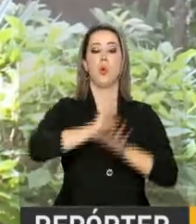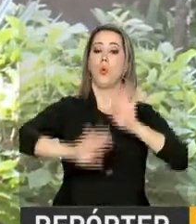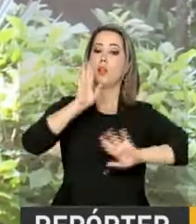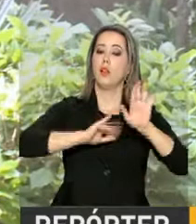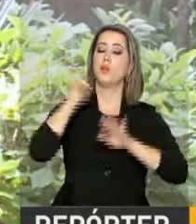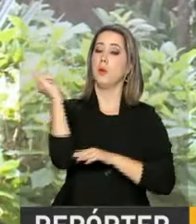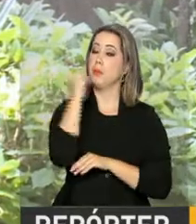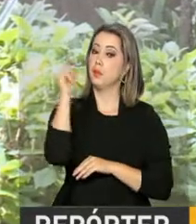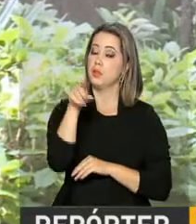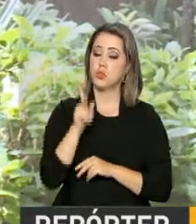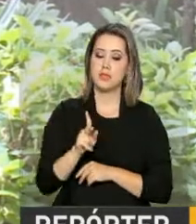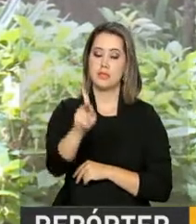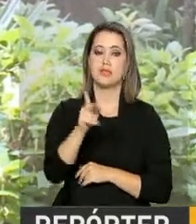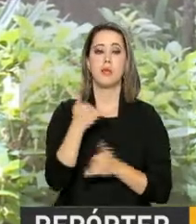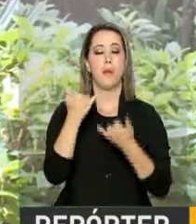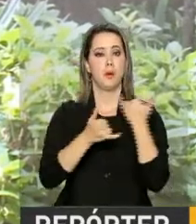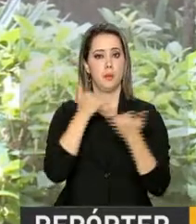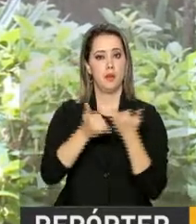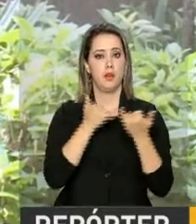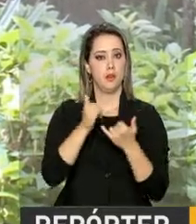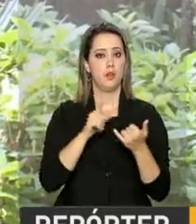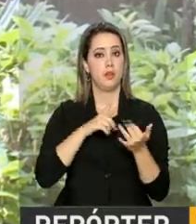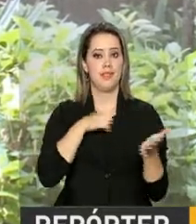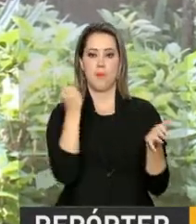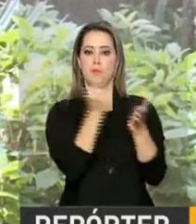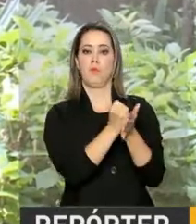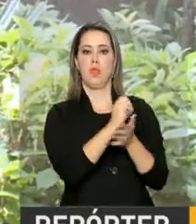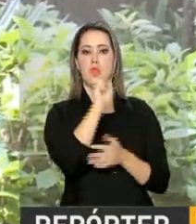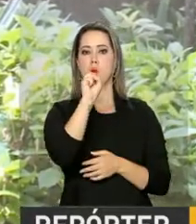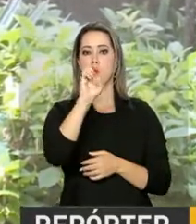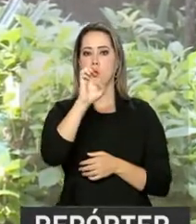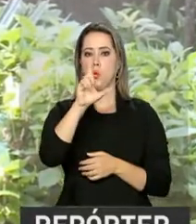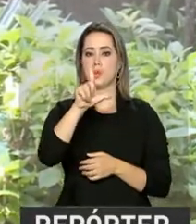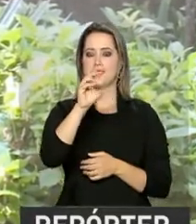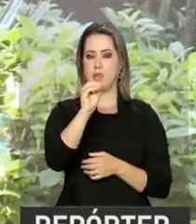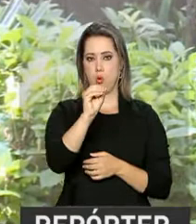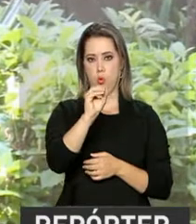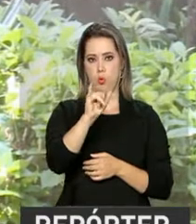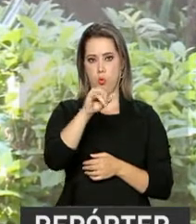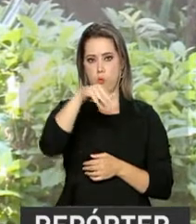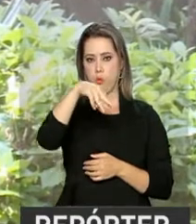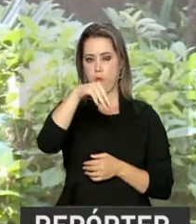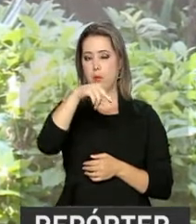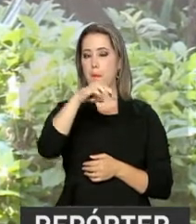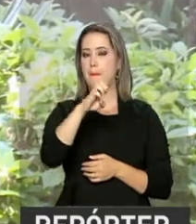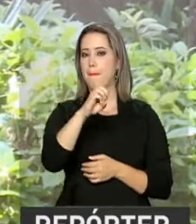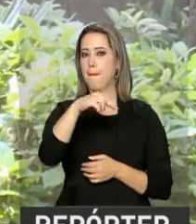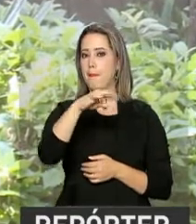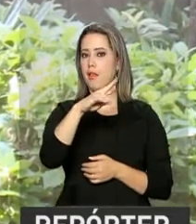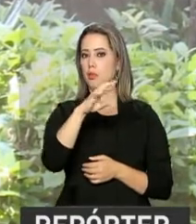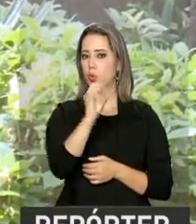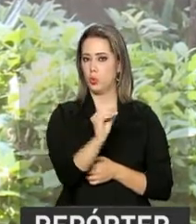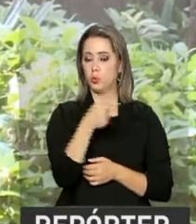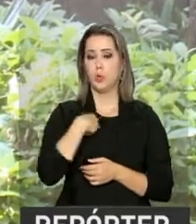é comprar sempre um brinquedo que tenha o selo de identificação da conformidade do inmetro porque ele representa o